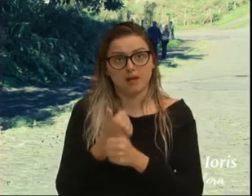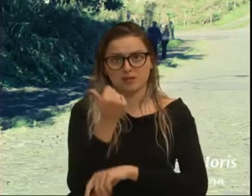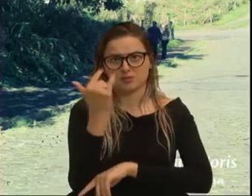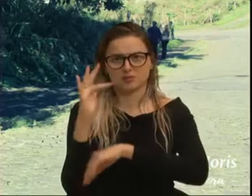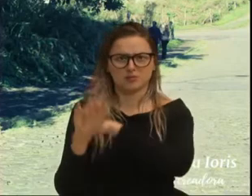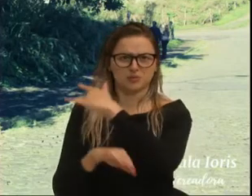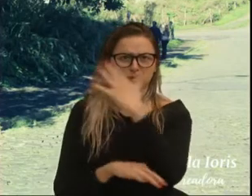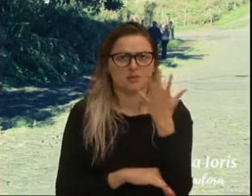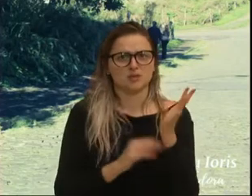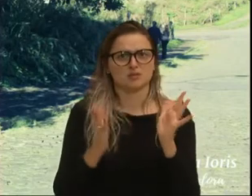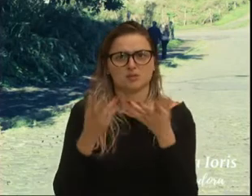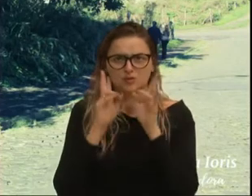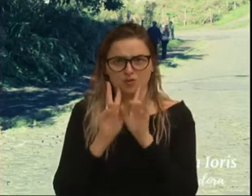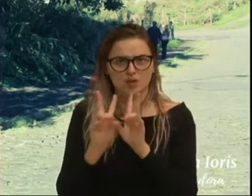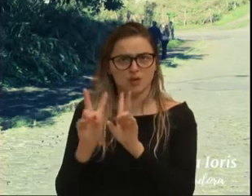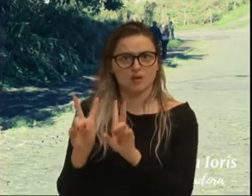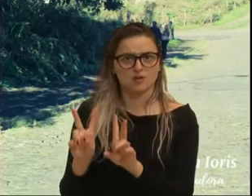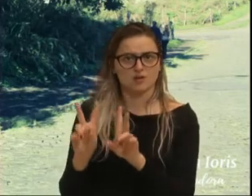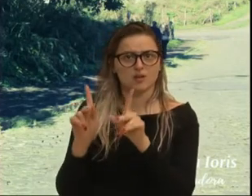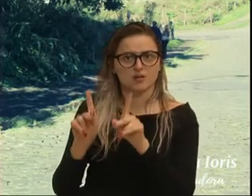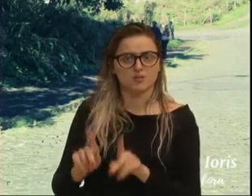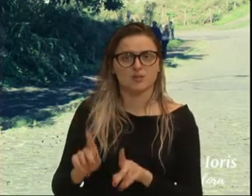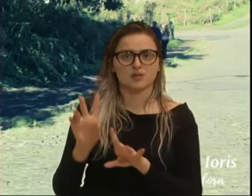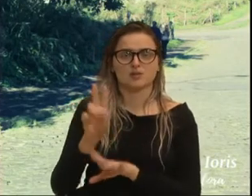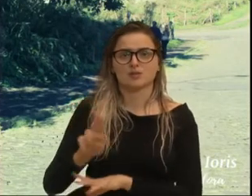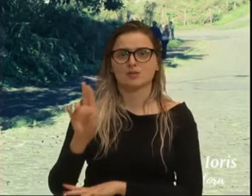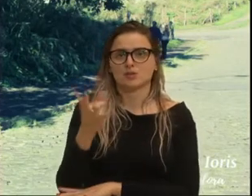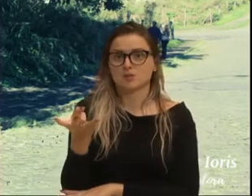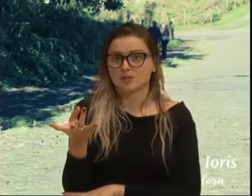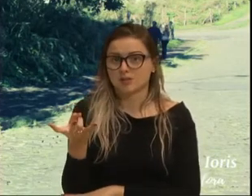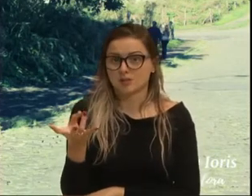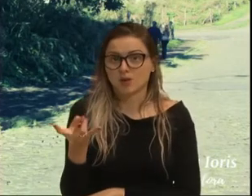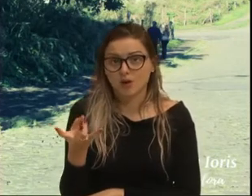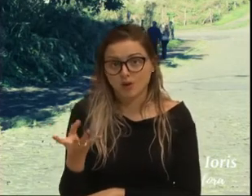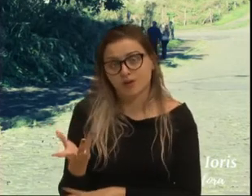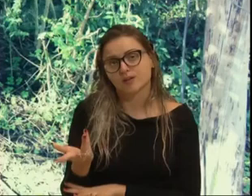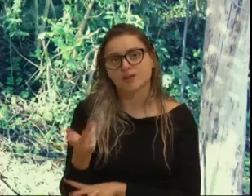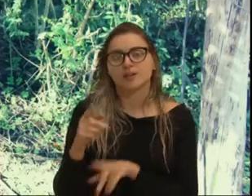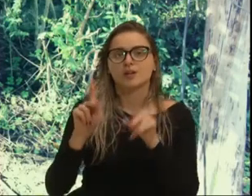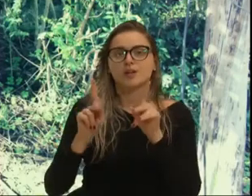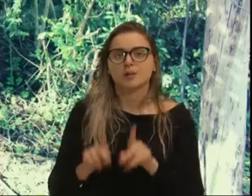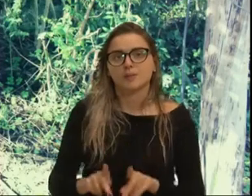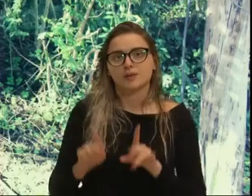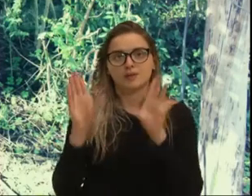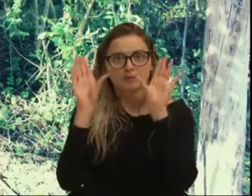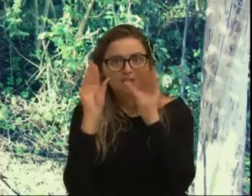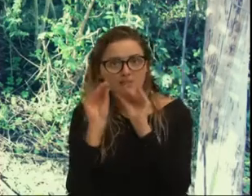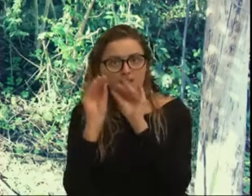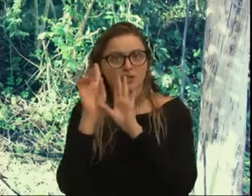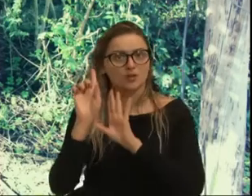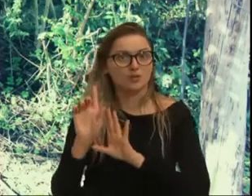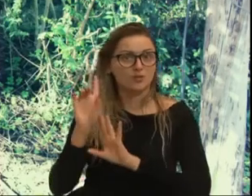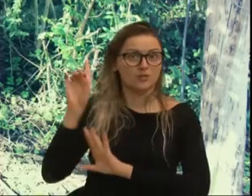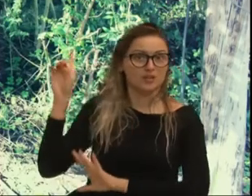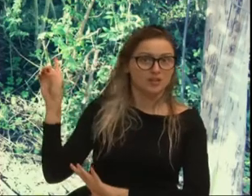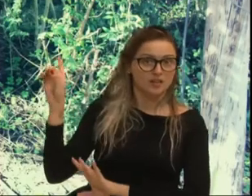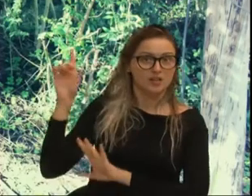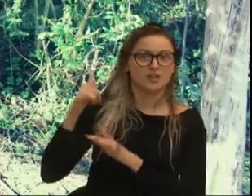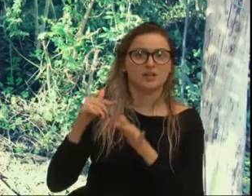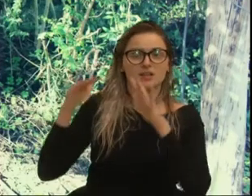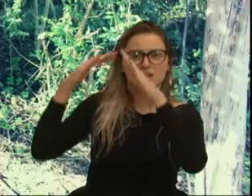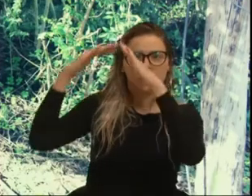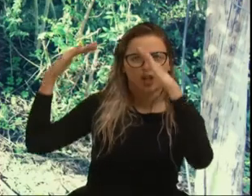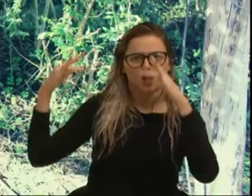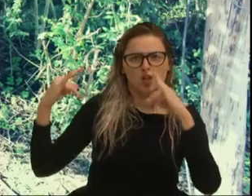a ocupação por usuários de drogas, pessoas que acabam passando a noite ali, pequenas lonas,